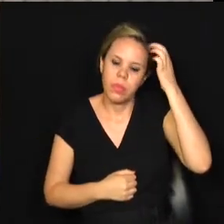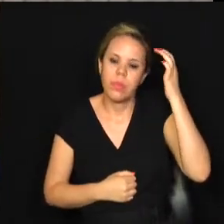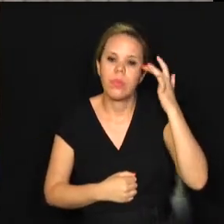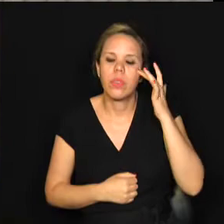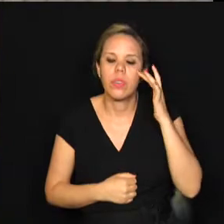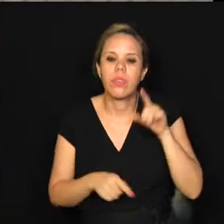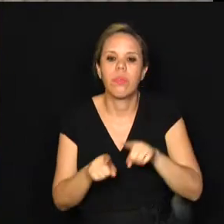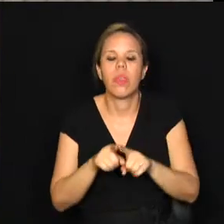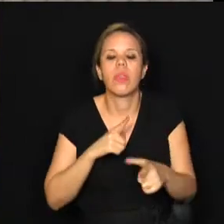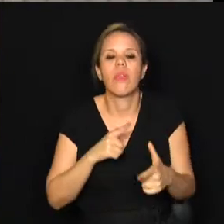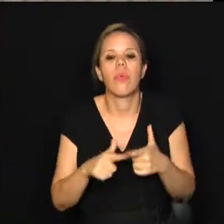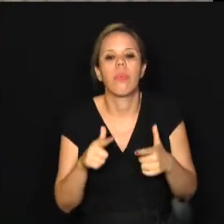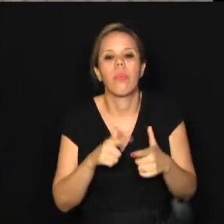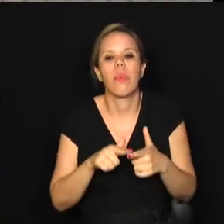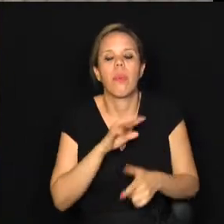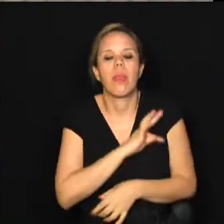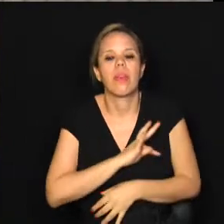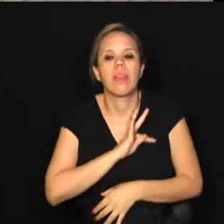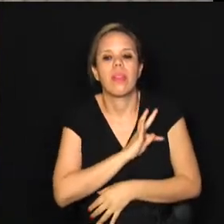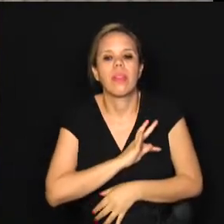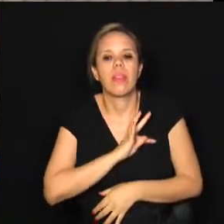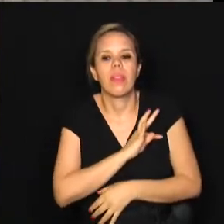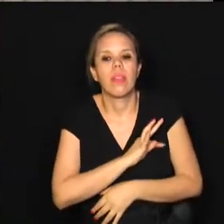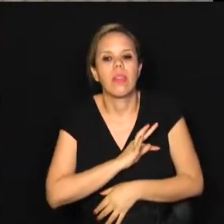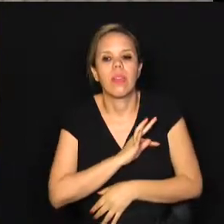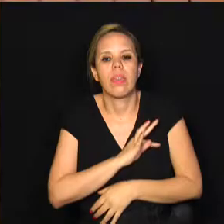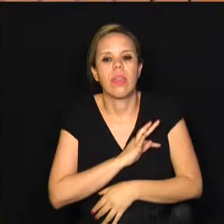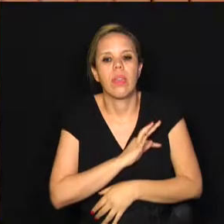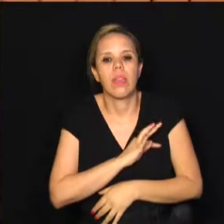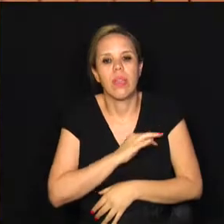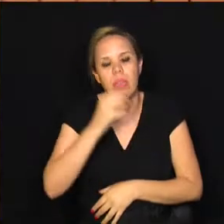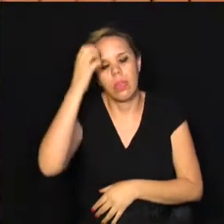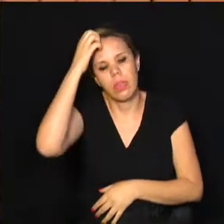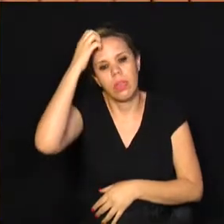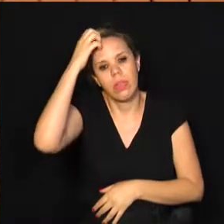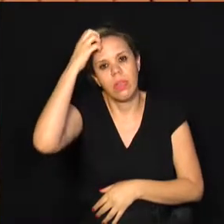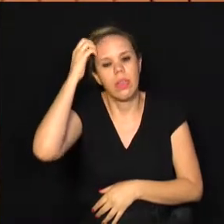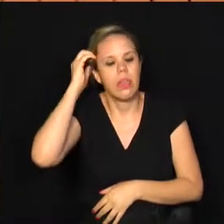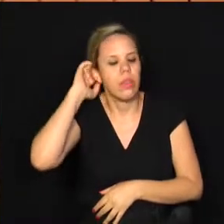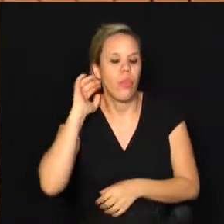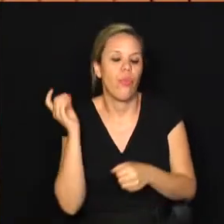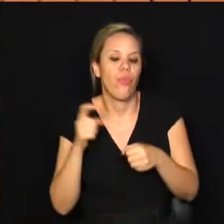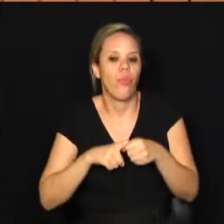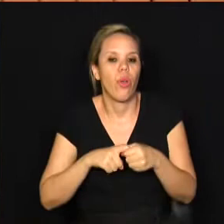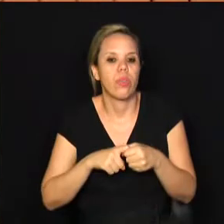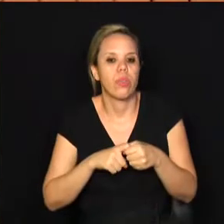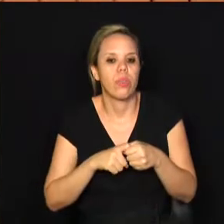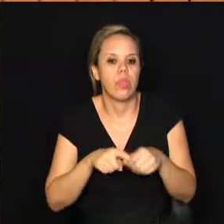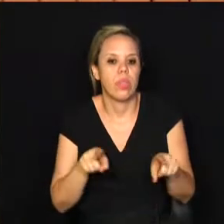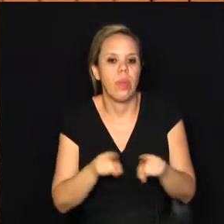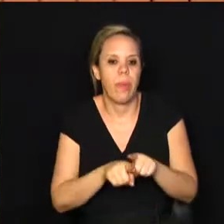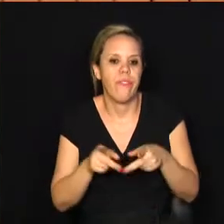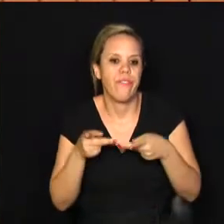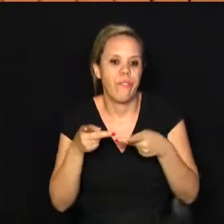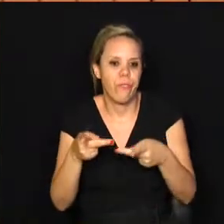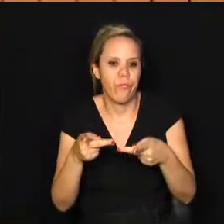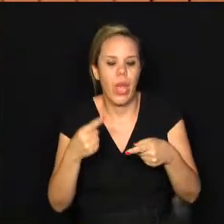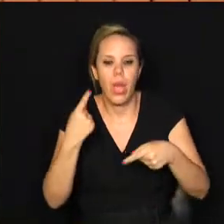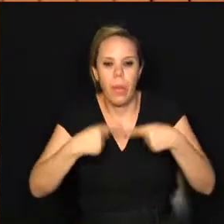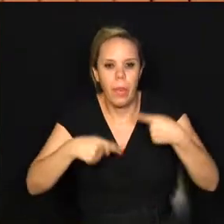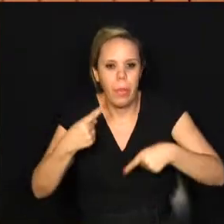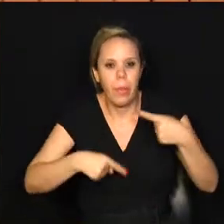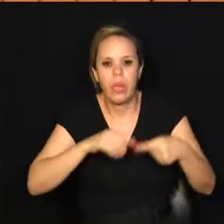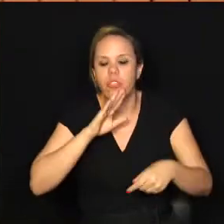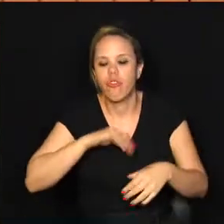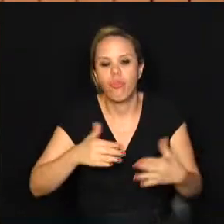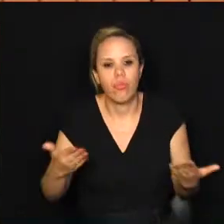teve um probleminha técnico, mas ele deve voltar. Também foi convidado para esse debate nessa tarde